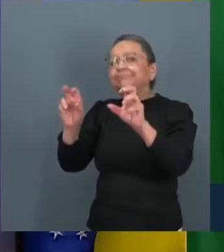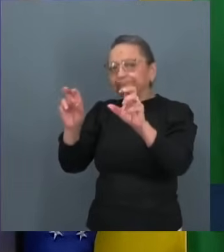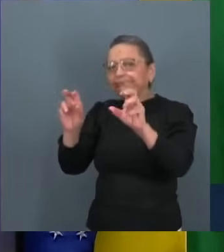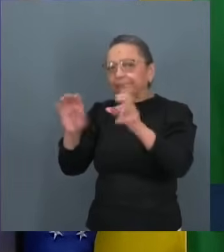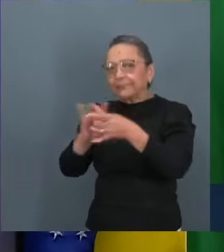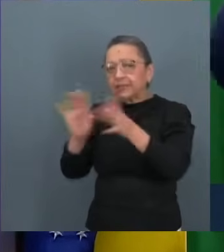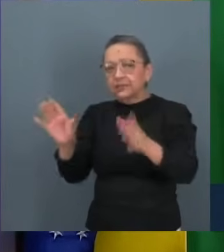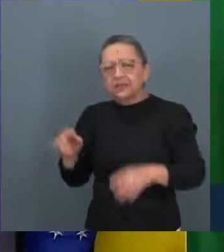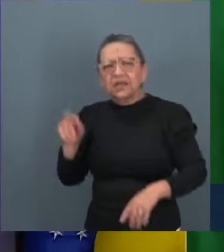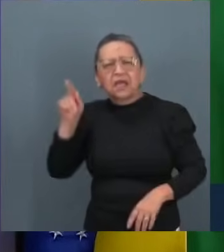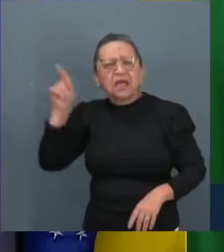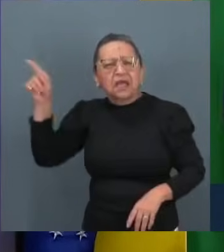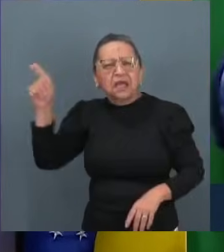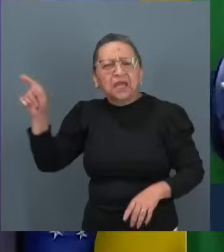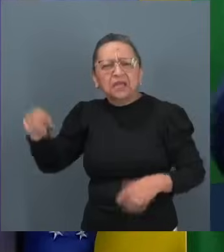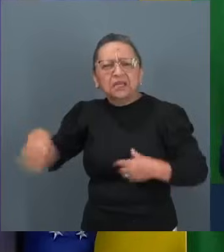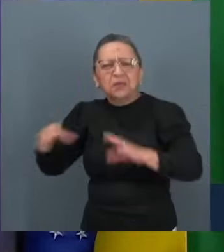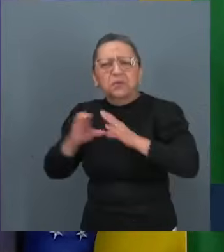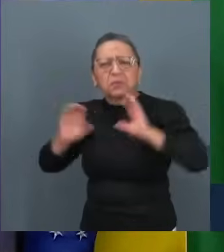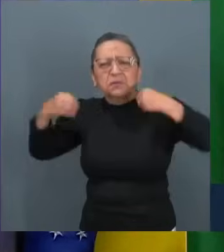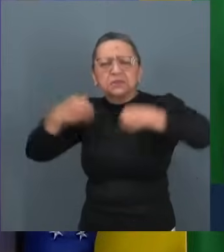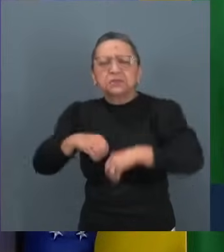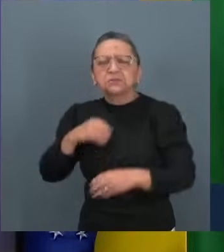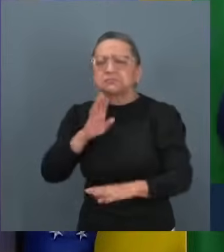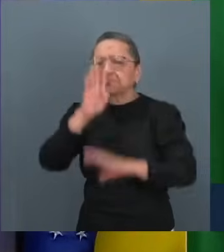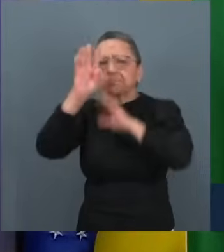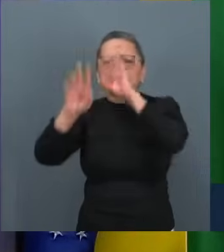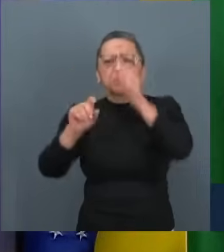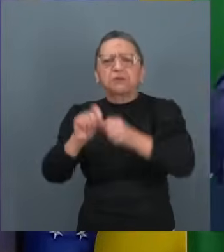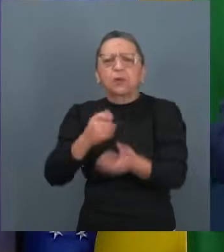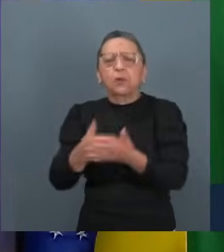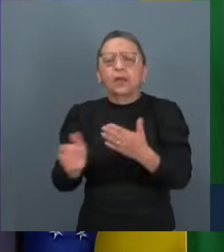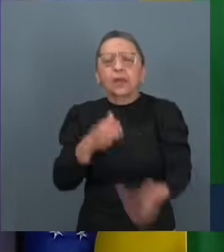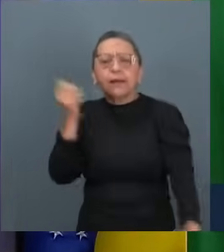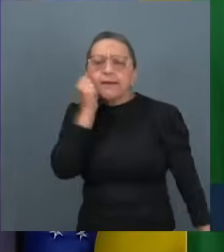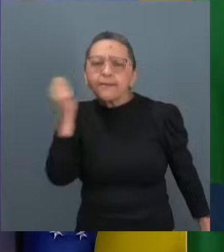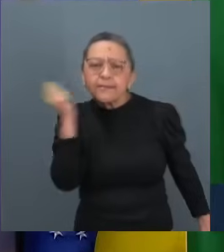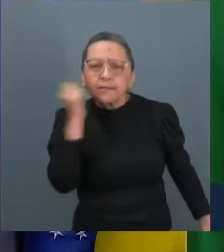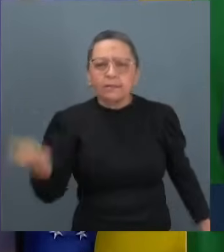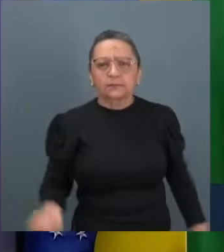Eles interpretam, eles fazem o que eles querem, na